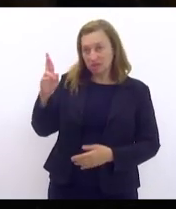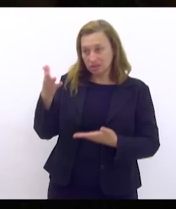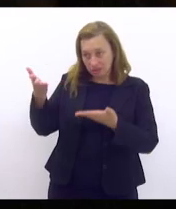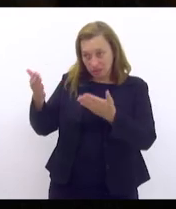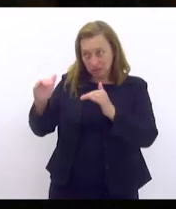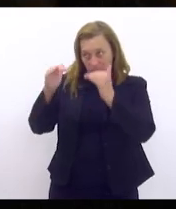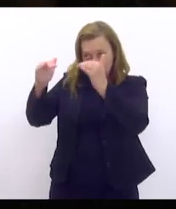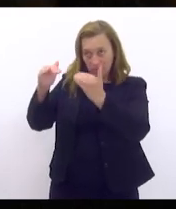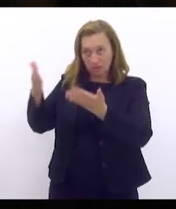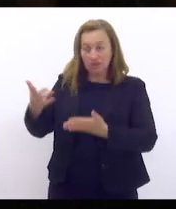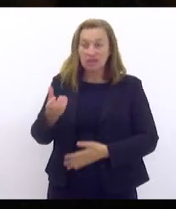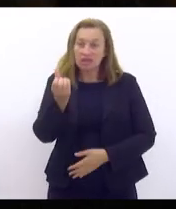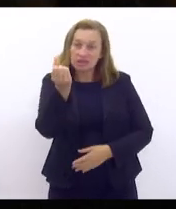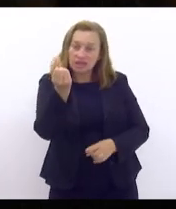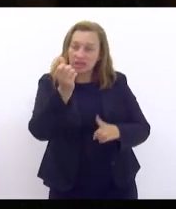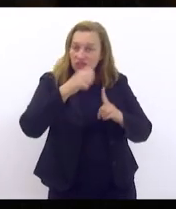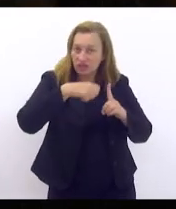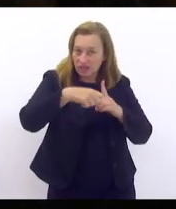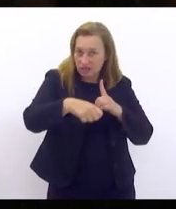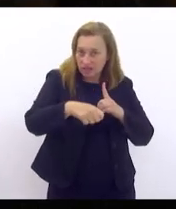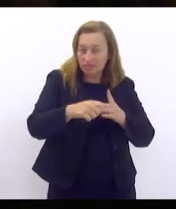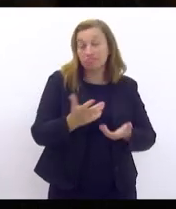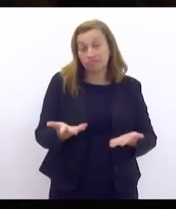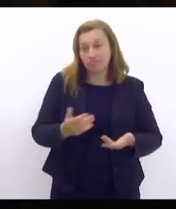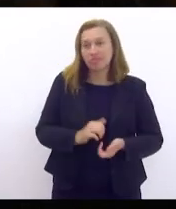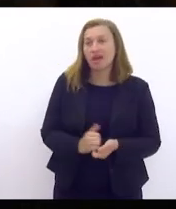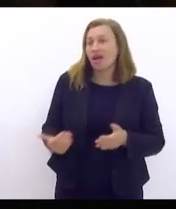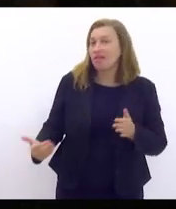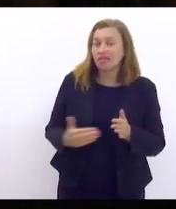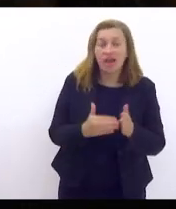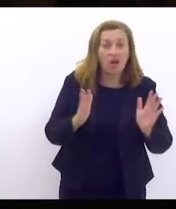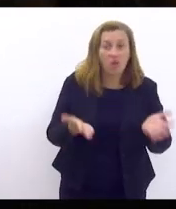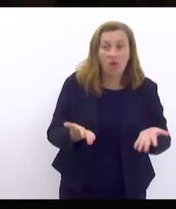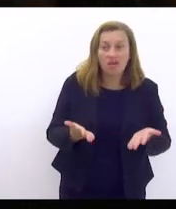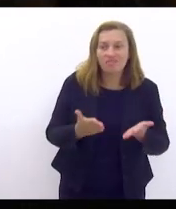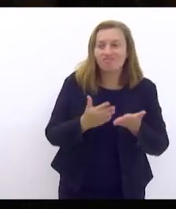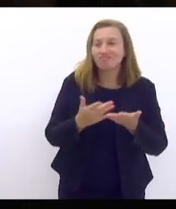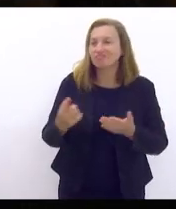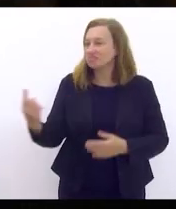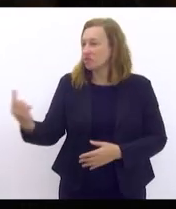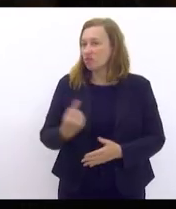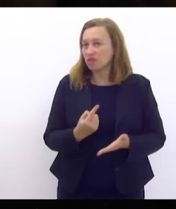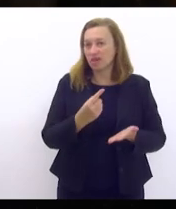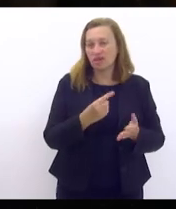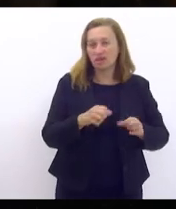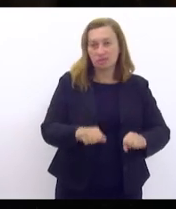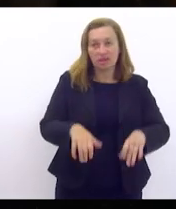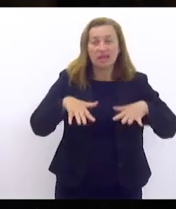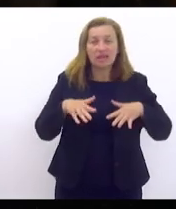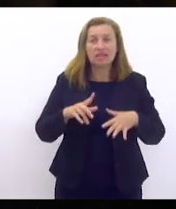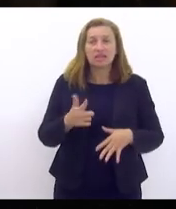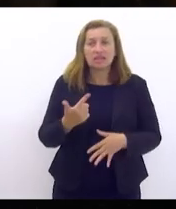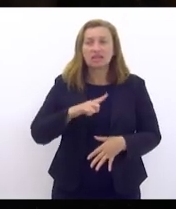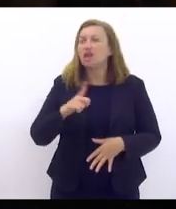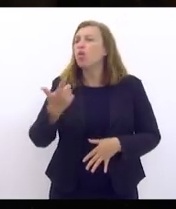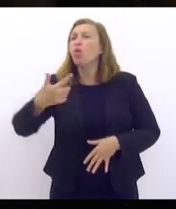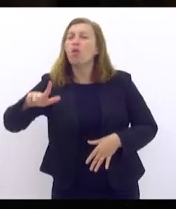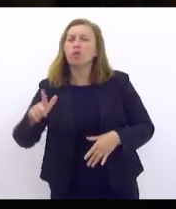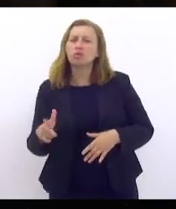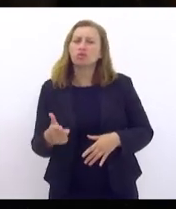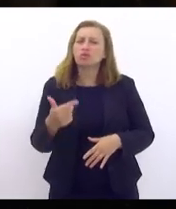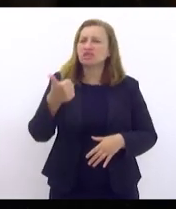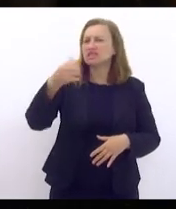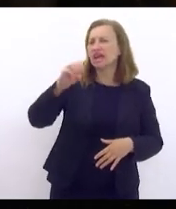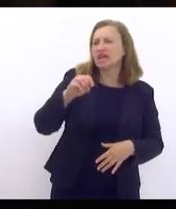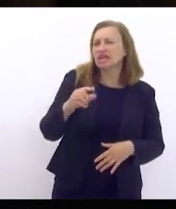parcelamento em seis vezes que até agora também não vem para nada tem outros tem 10 de